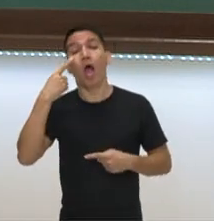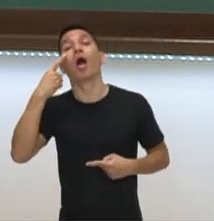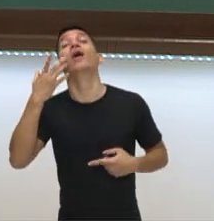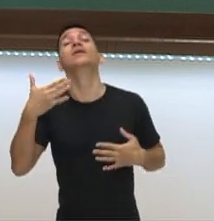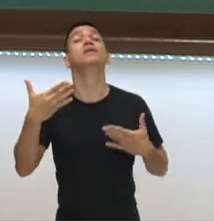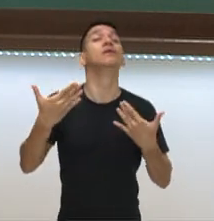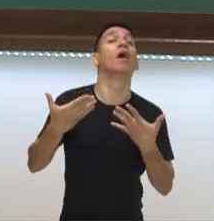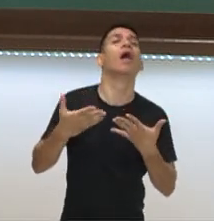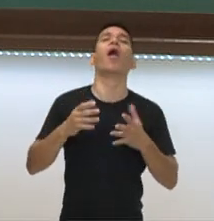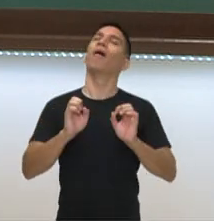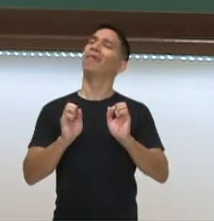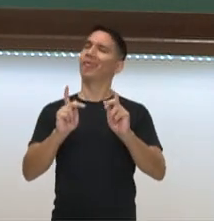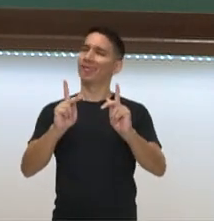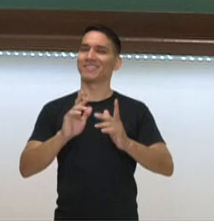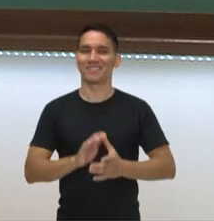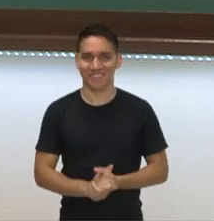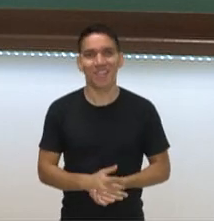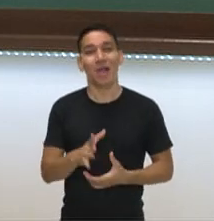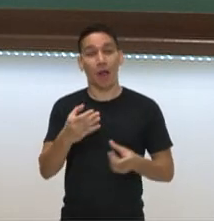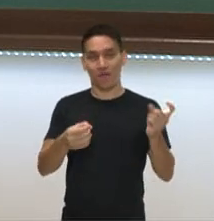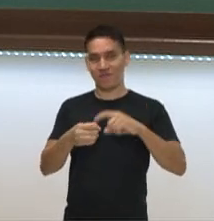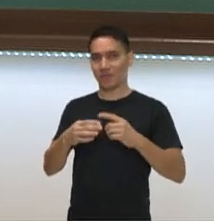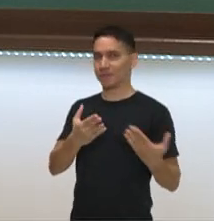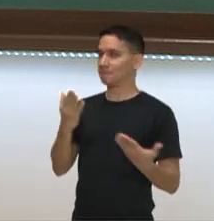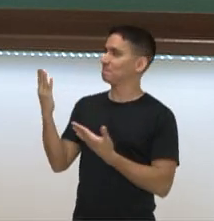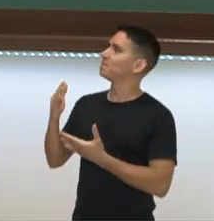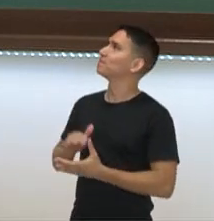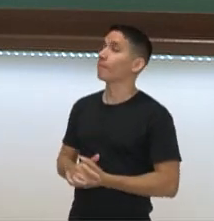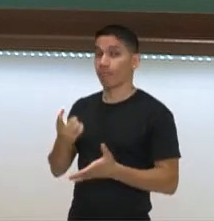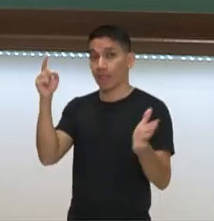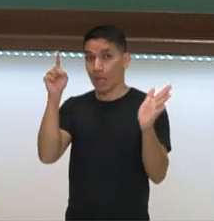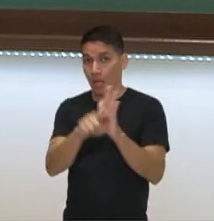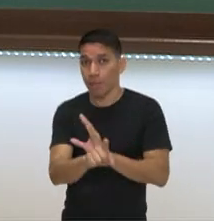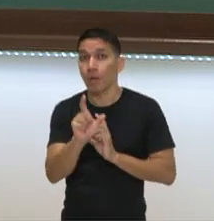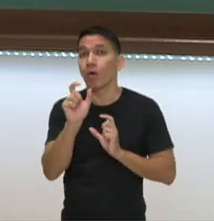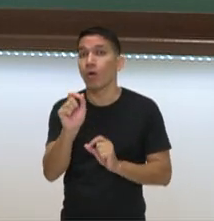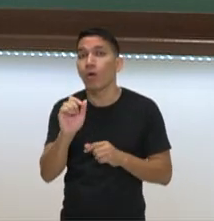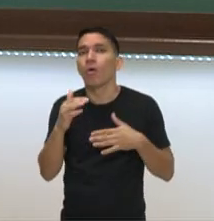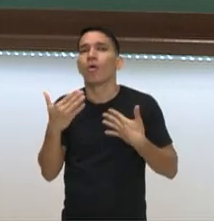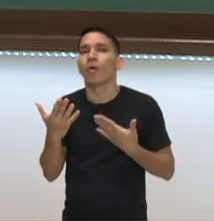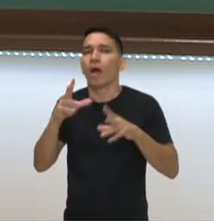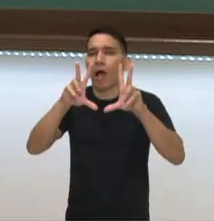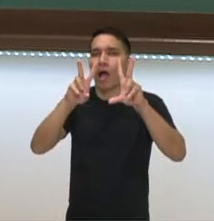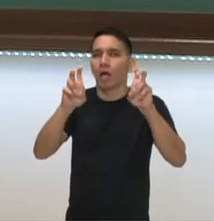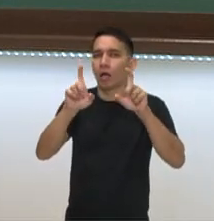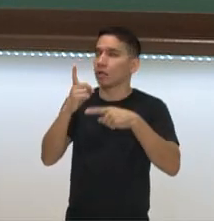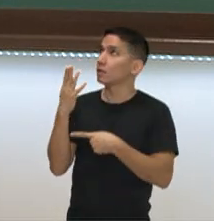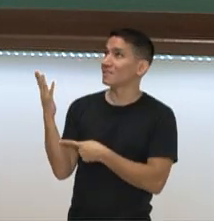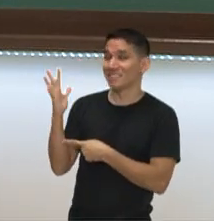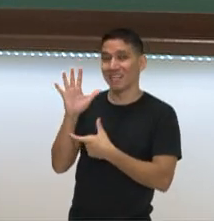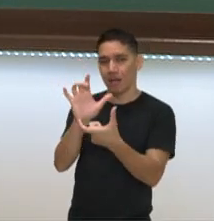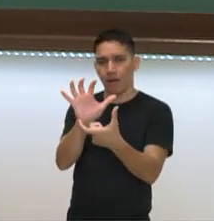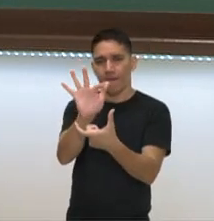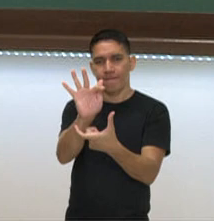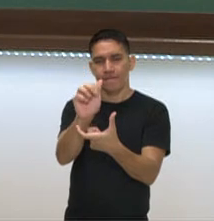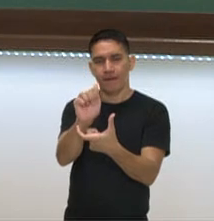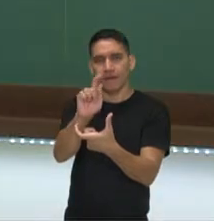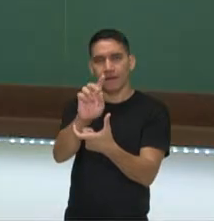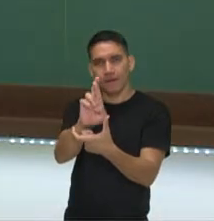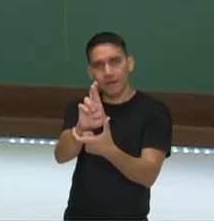uma olhadinha. Ah, beleza. Então vamos retomar aqui, ó. Eu perguntei para você a respeito da palavra farejando,